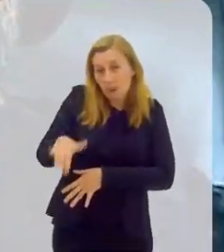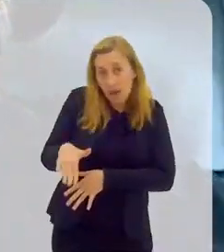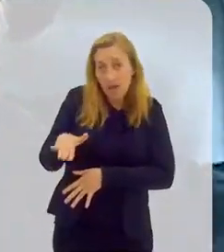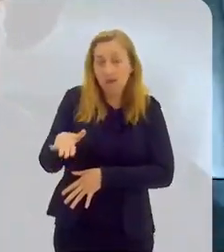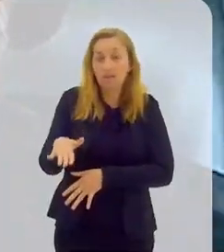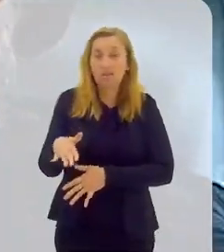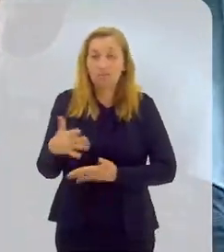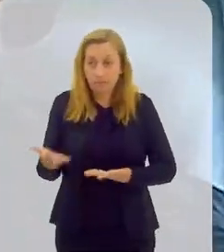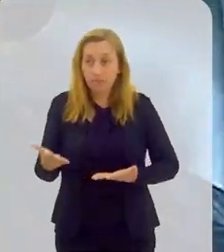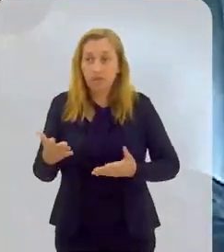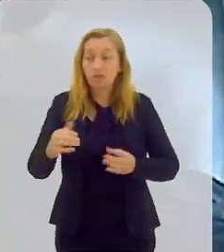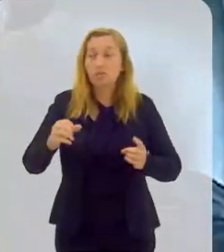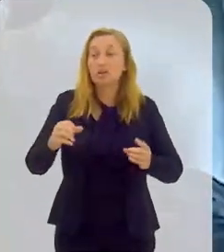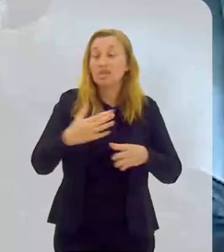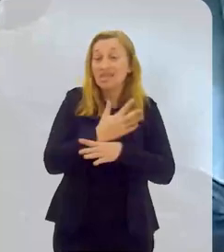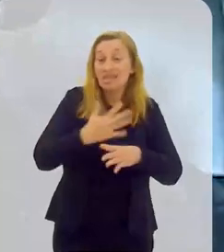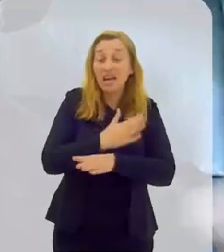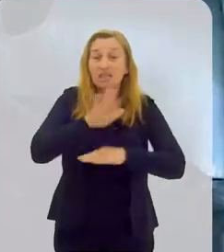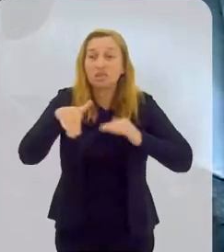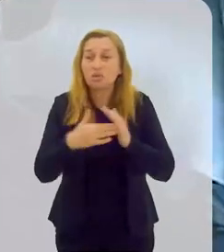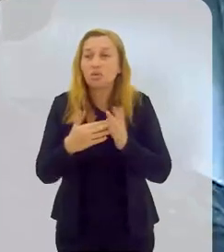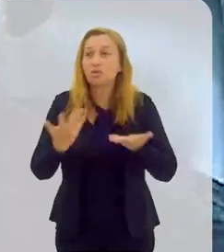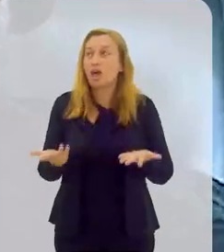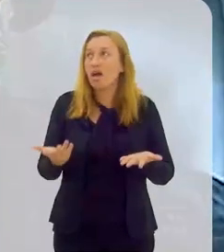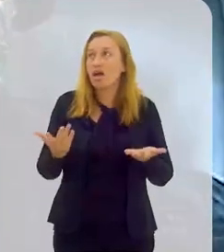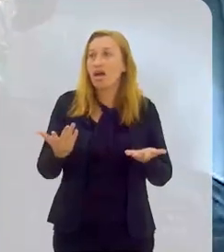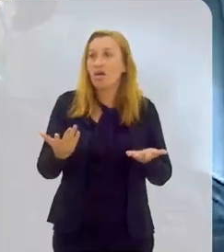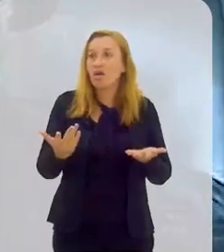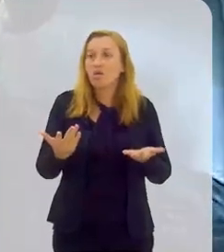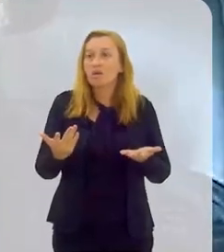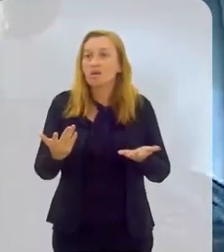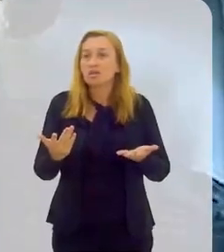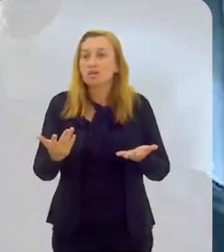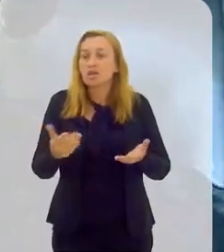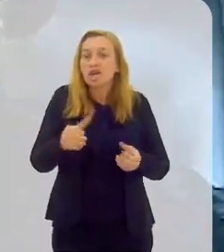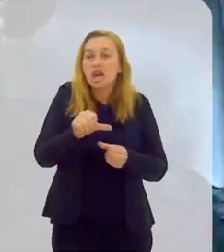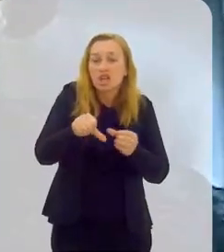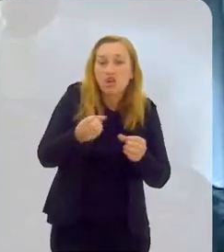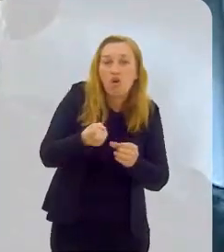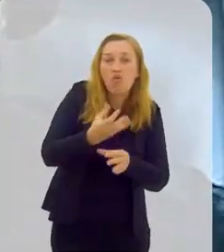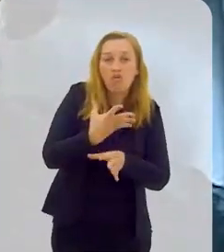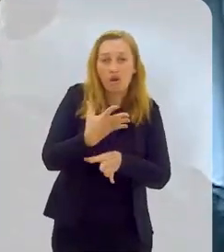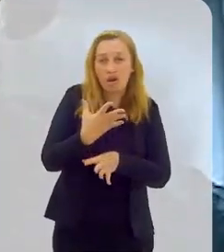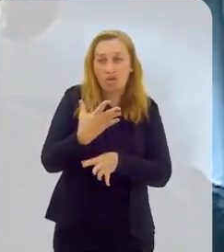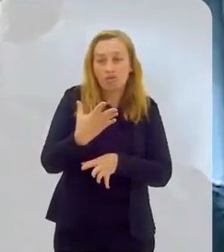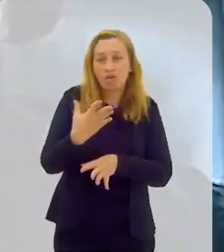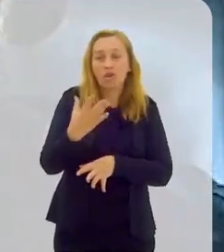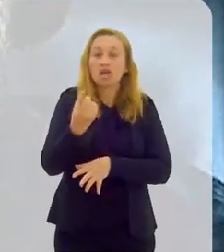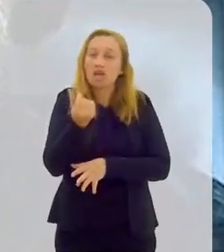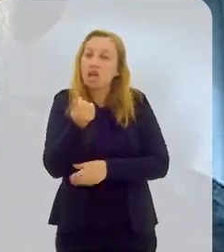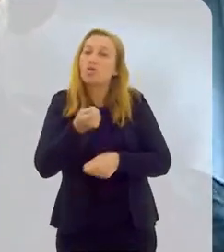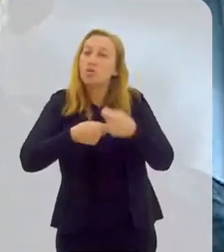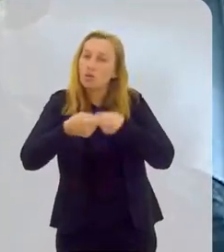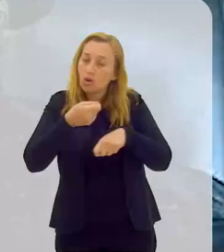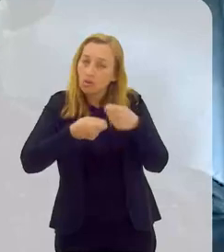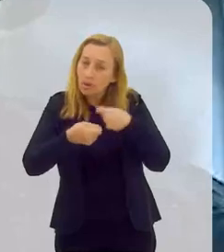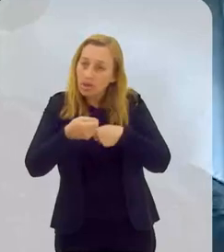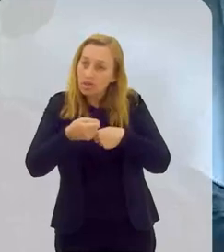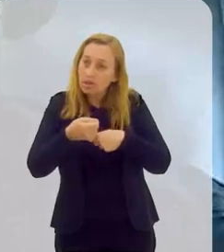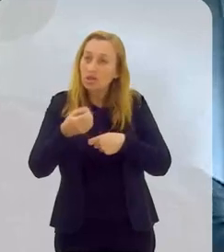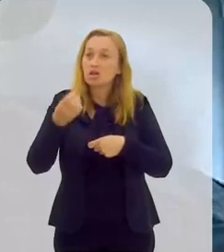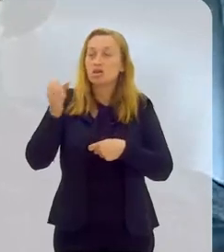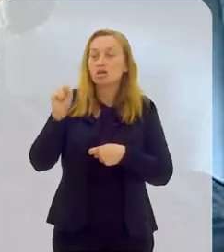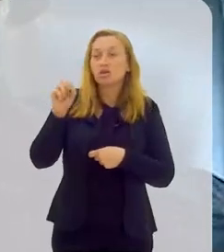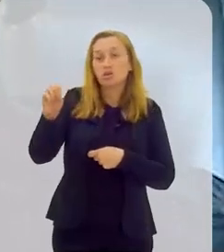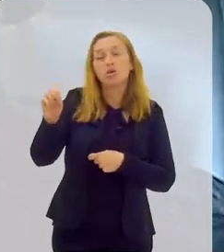de uma cidade inteira uma cidade totalmente rentável, totalmente economicamente viável e